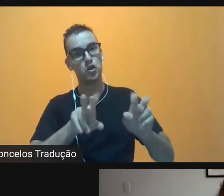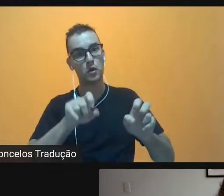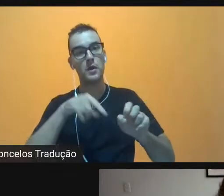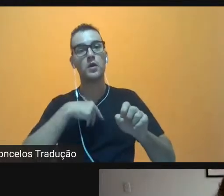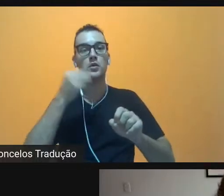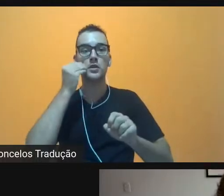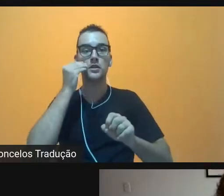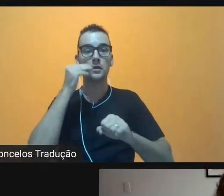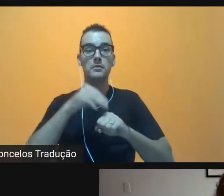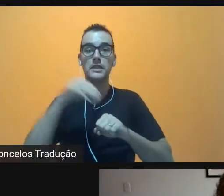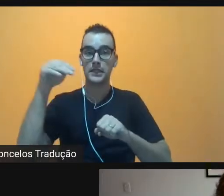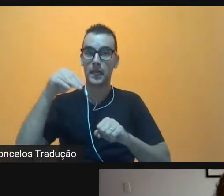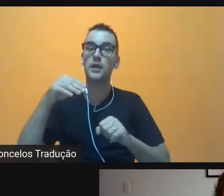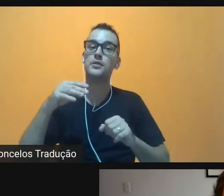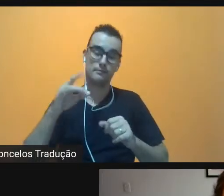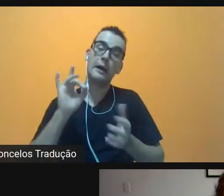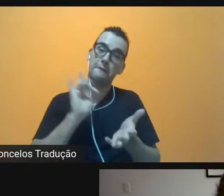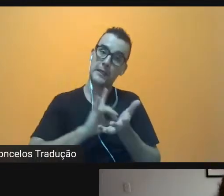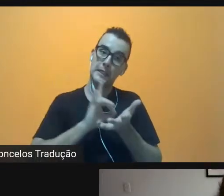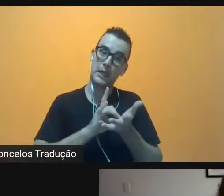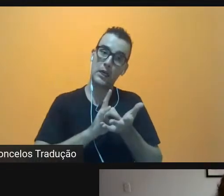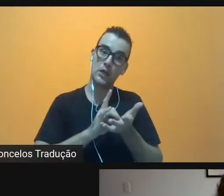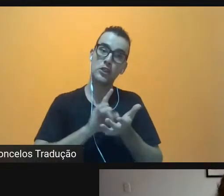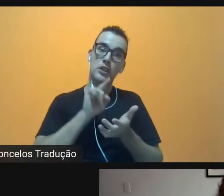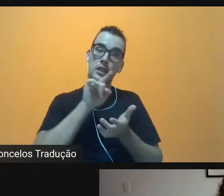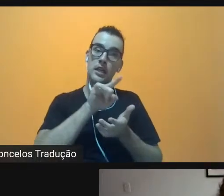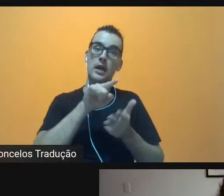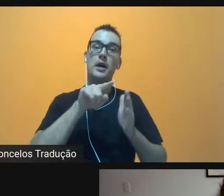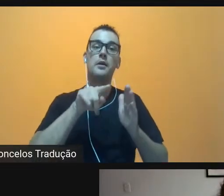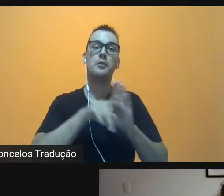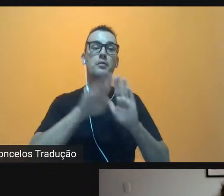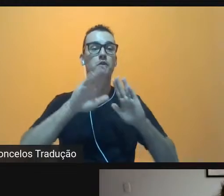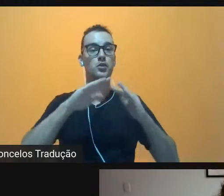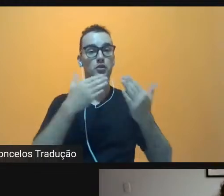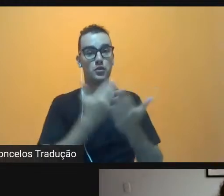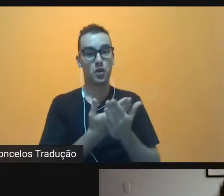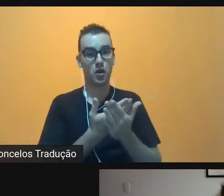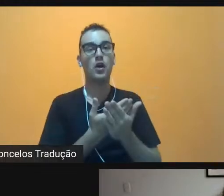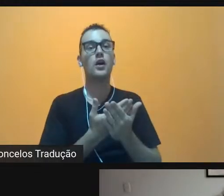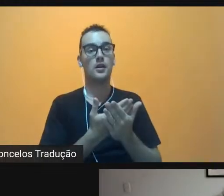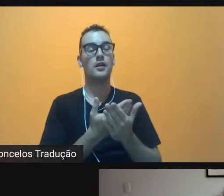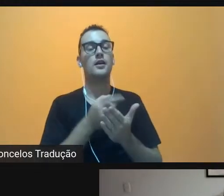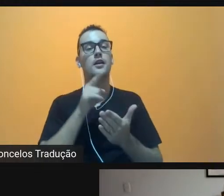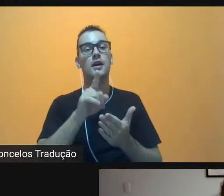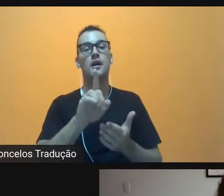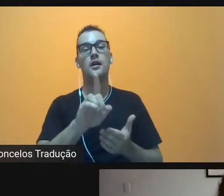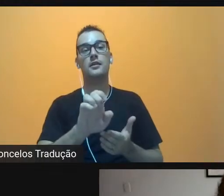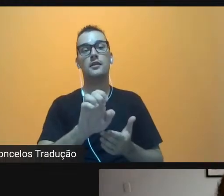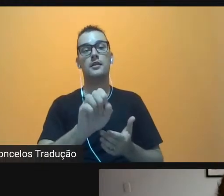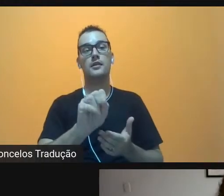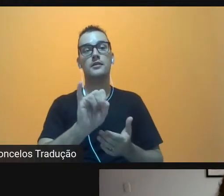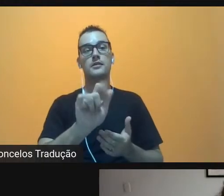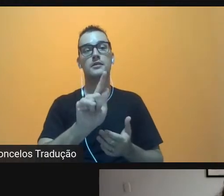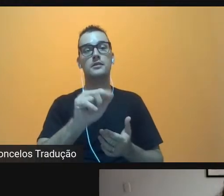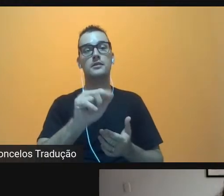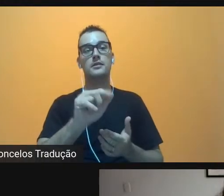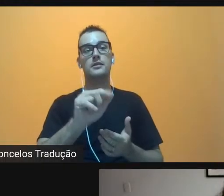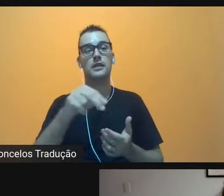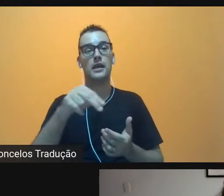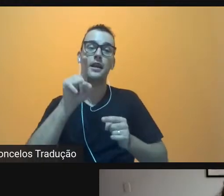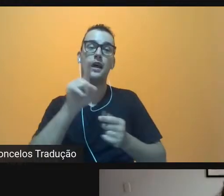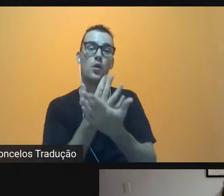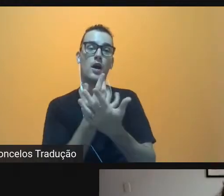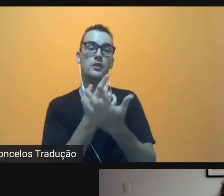na verdade, na Escola de Design, na ESD, da UERJ, não passei,